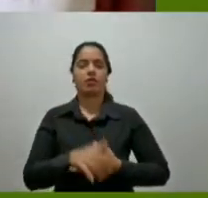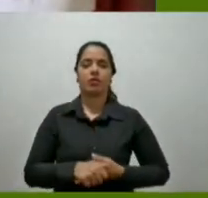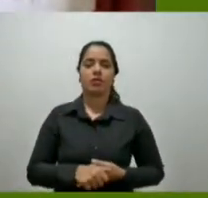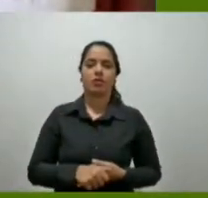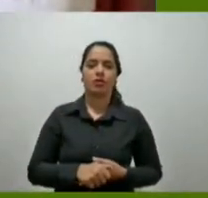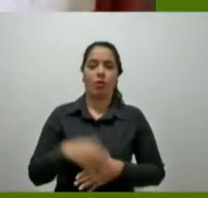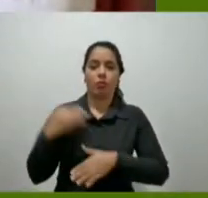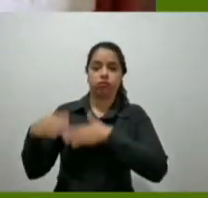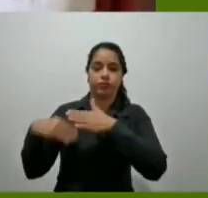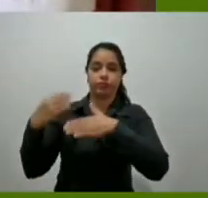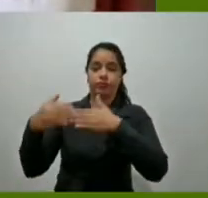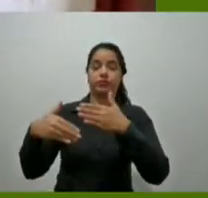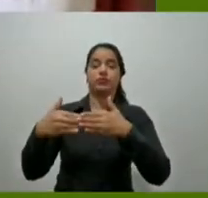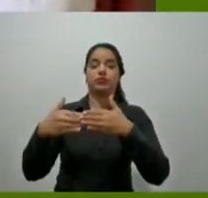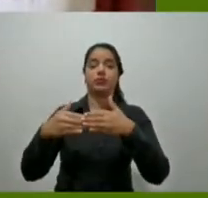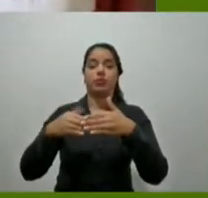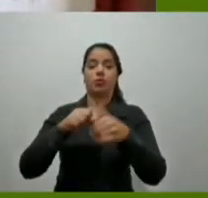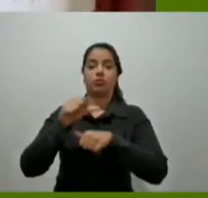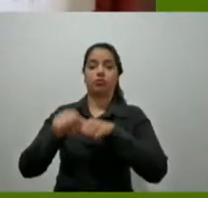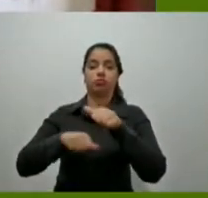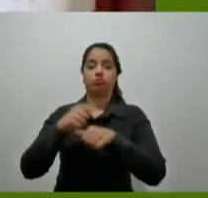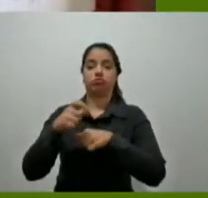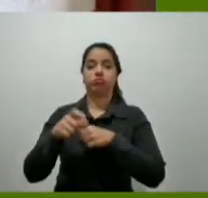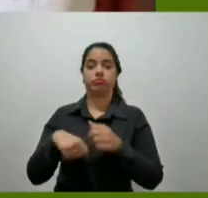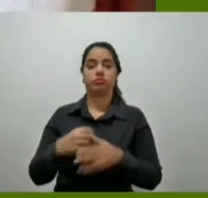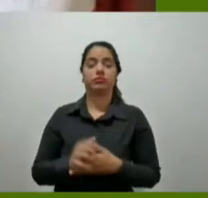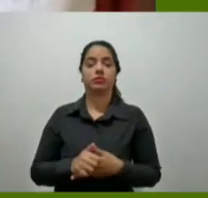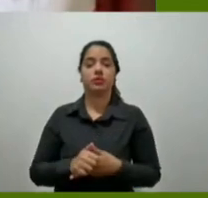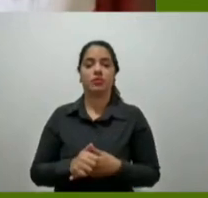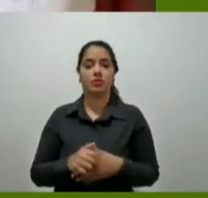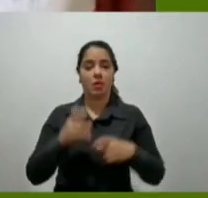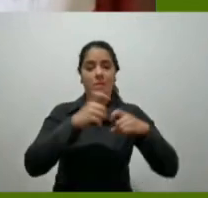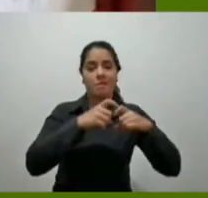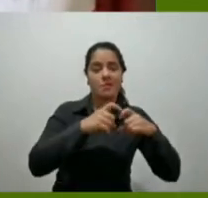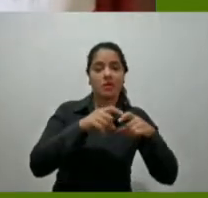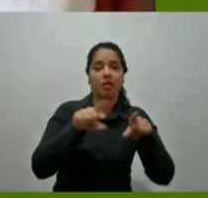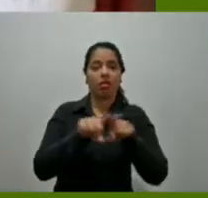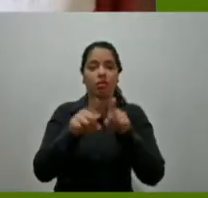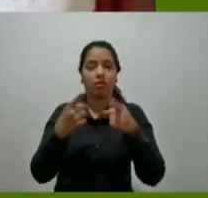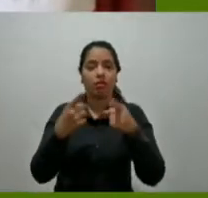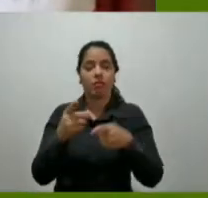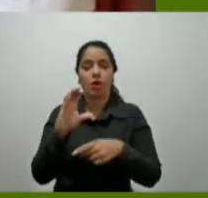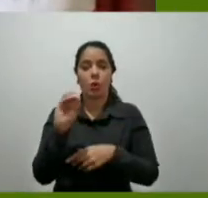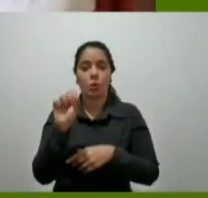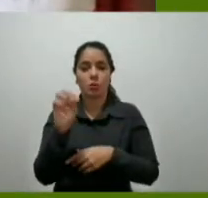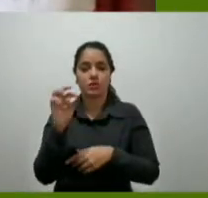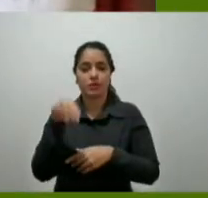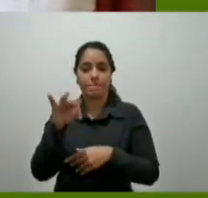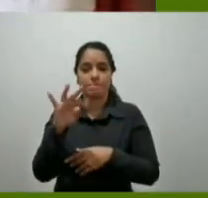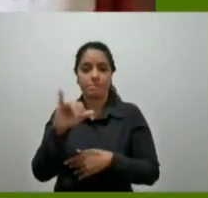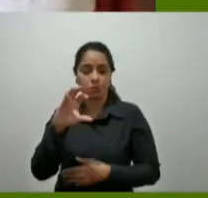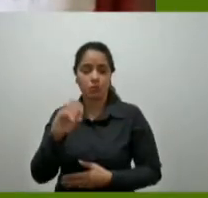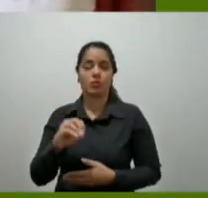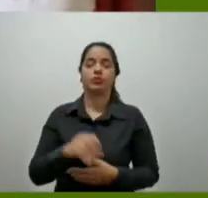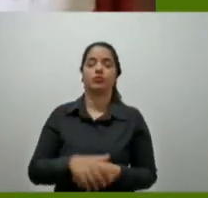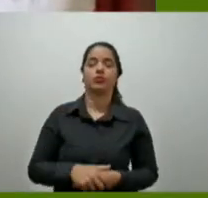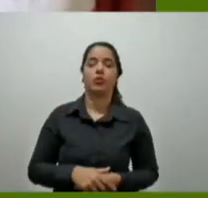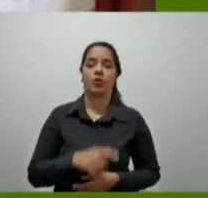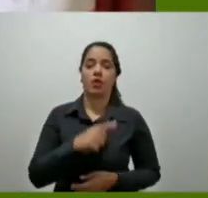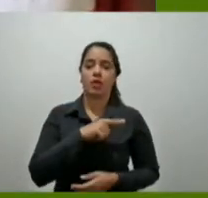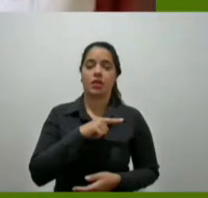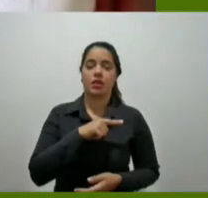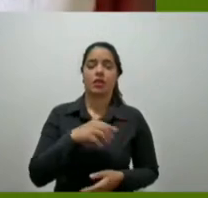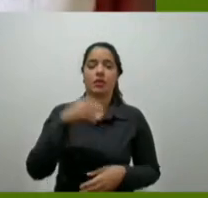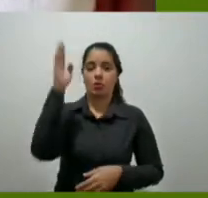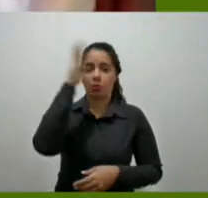medicinal e cosmético. Nós poderíamos criar o maior polo turístico do planeta na